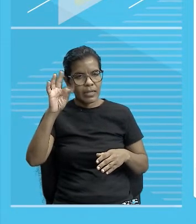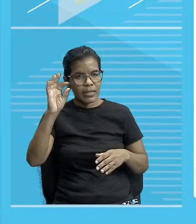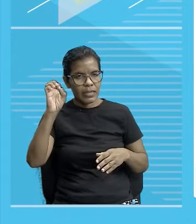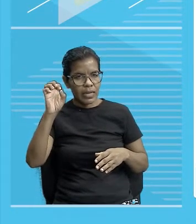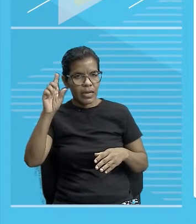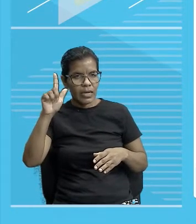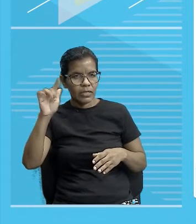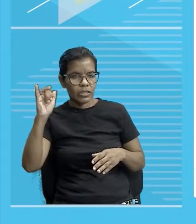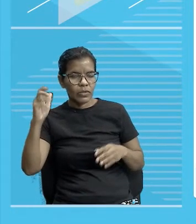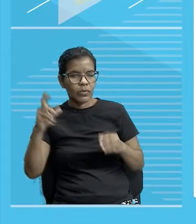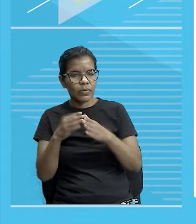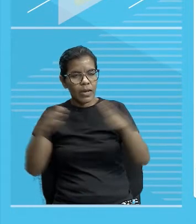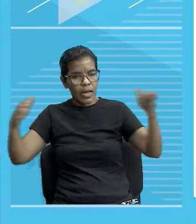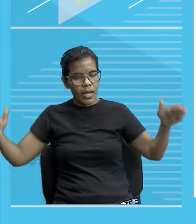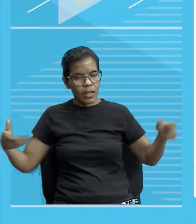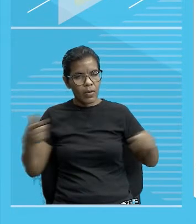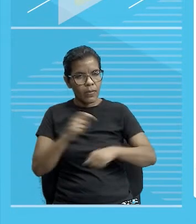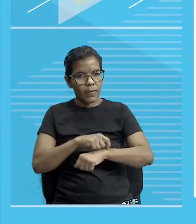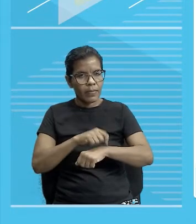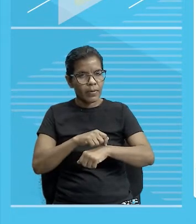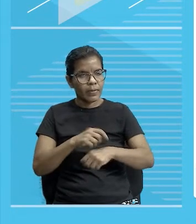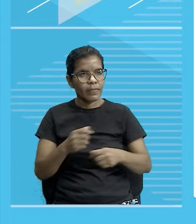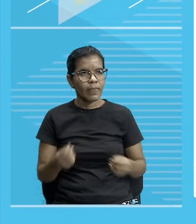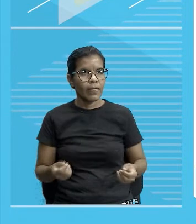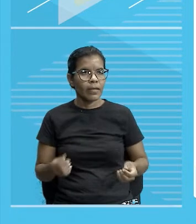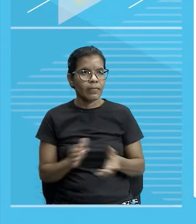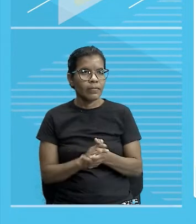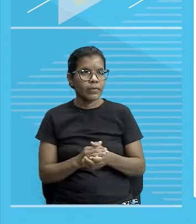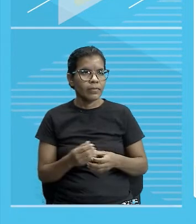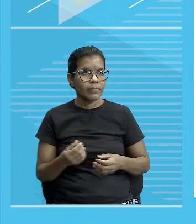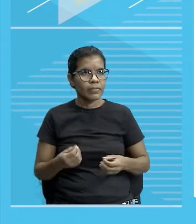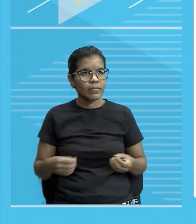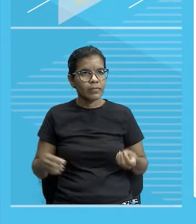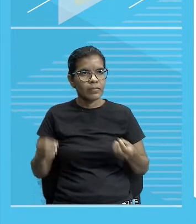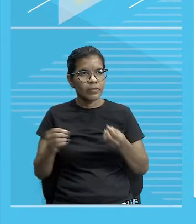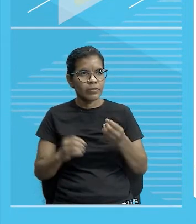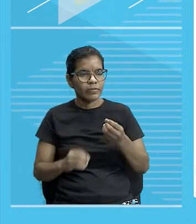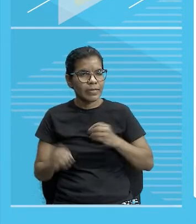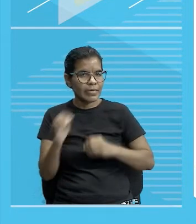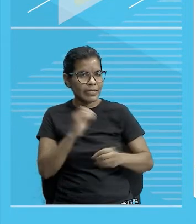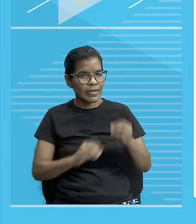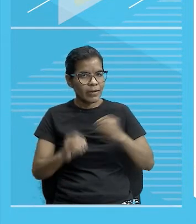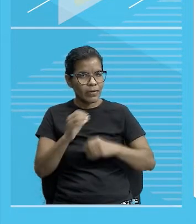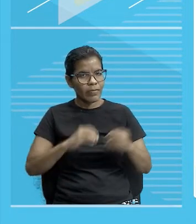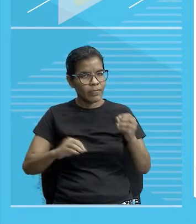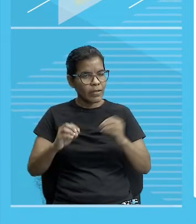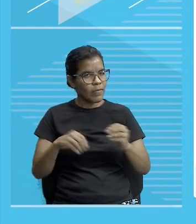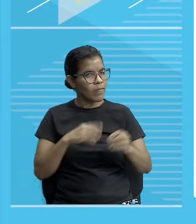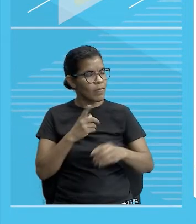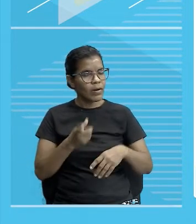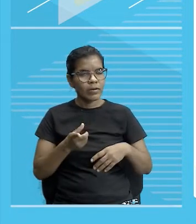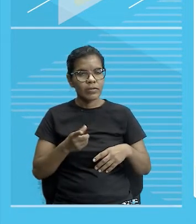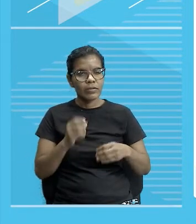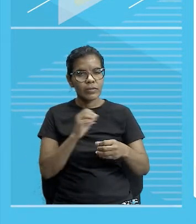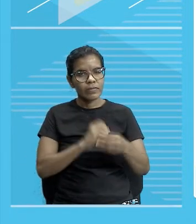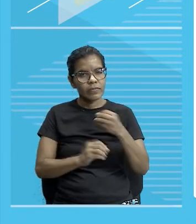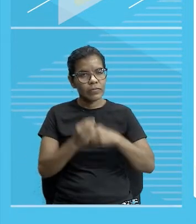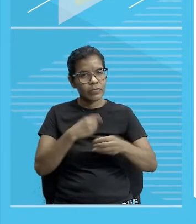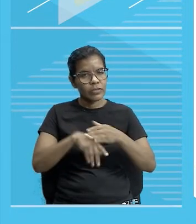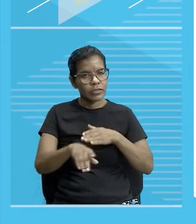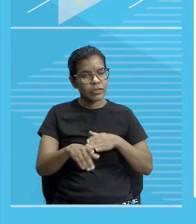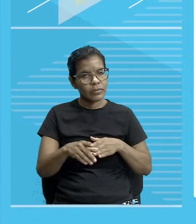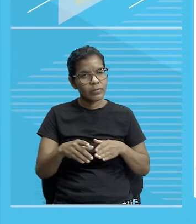um tipo de plano tático sem estar de acordo com planejamento estratégico eu não posso fugir disso